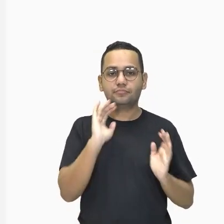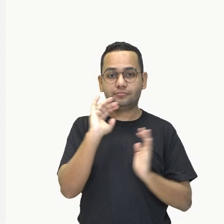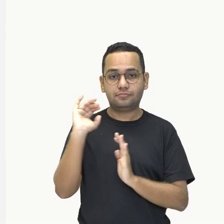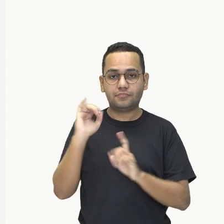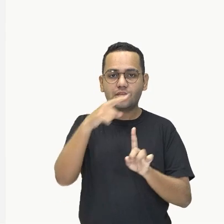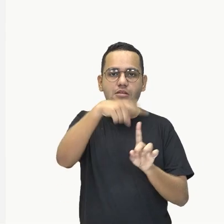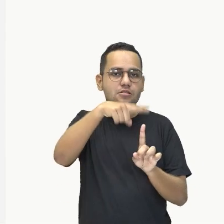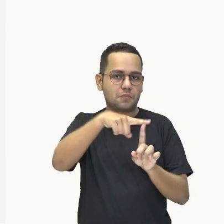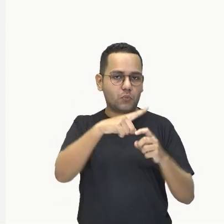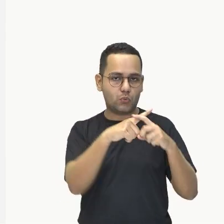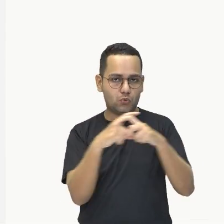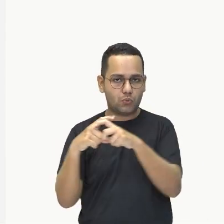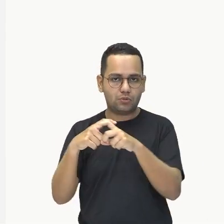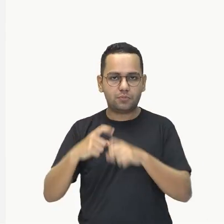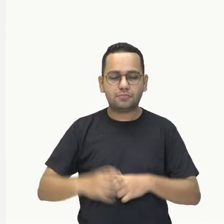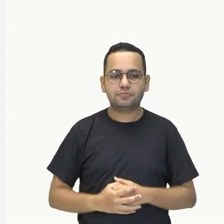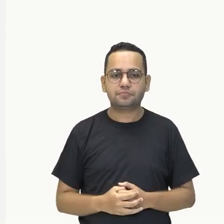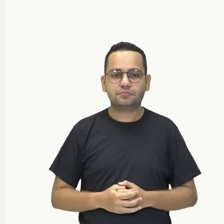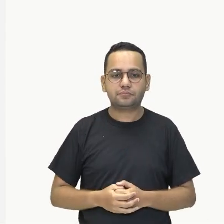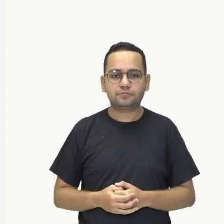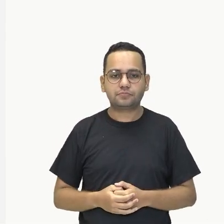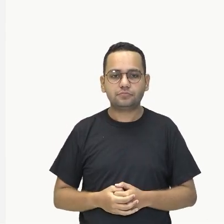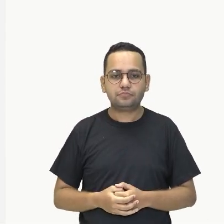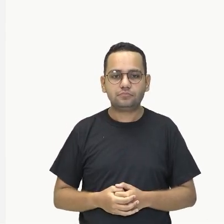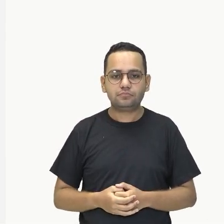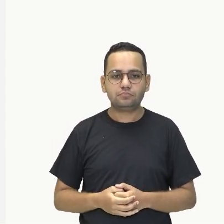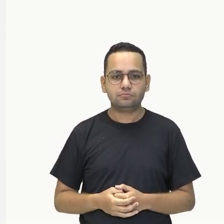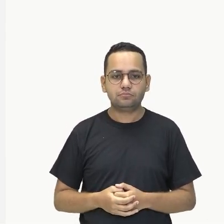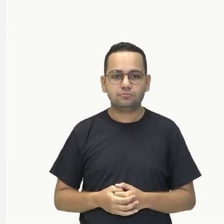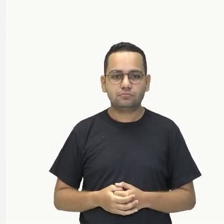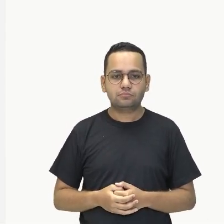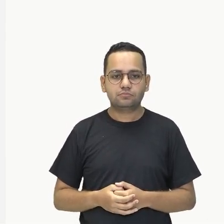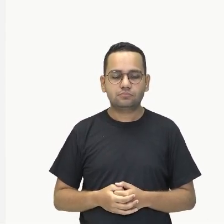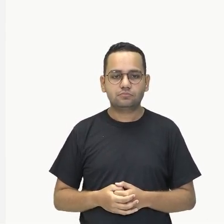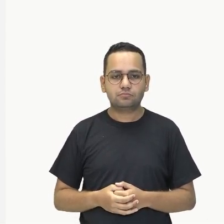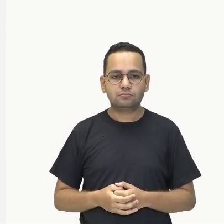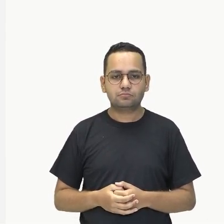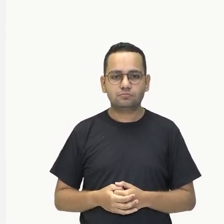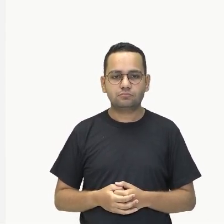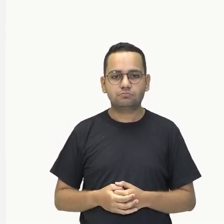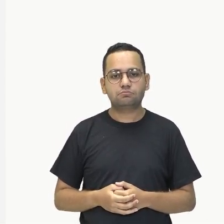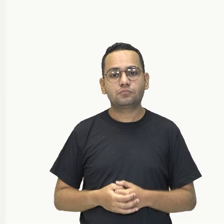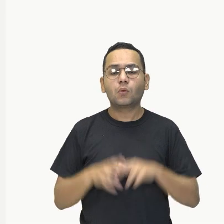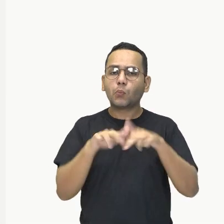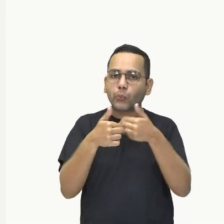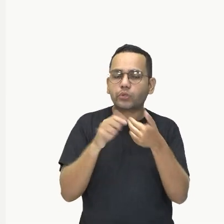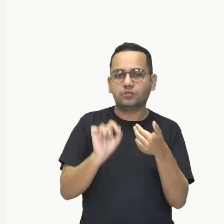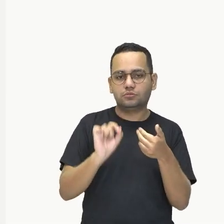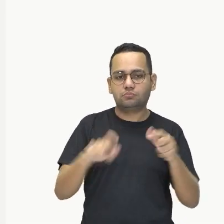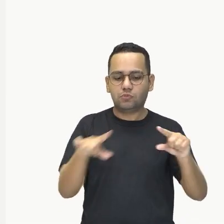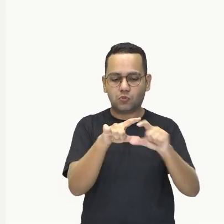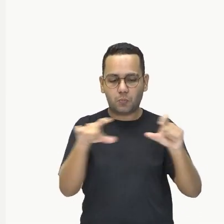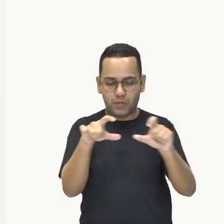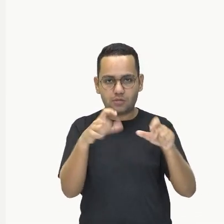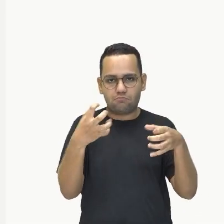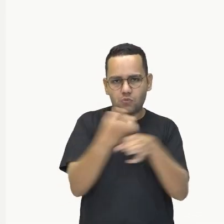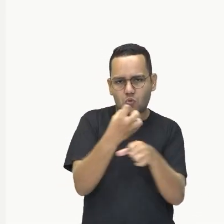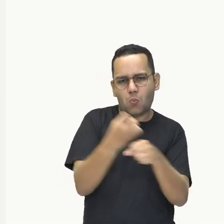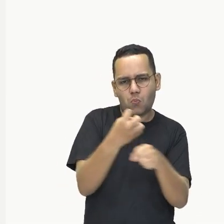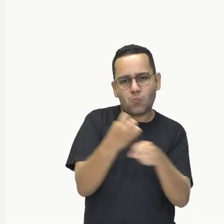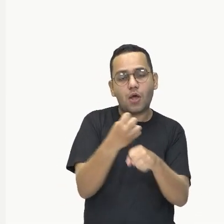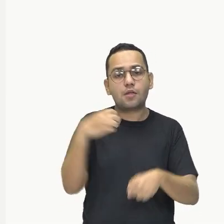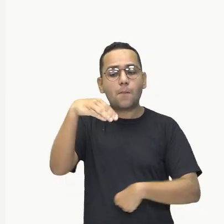Tipo de um polinômio. Então, qualquer adição algébrica de